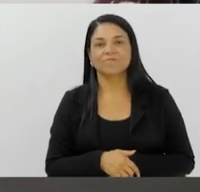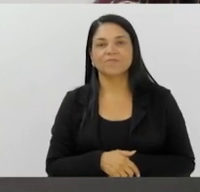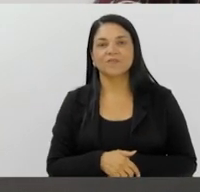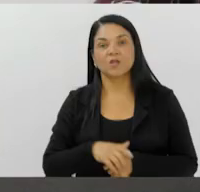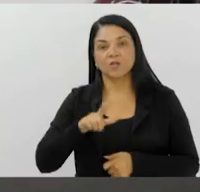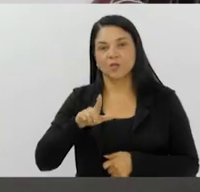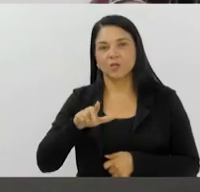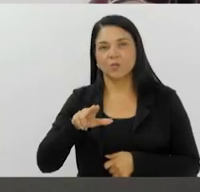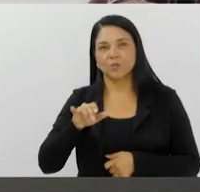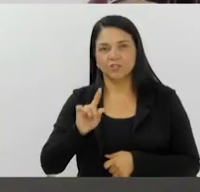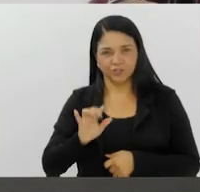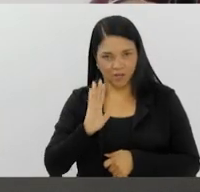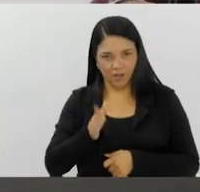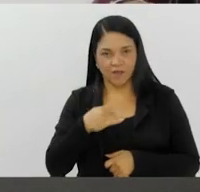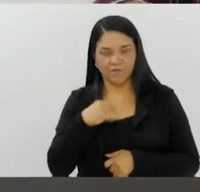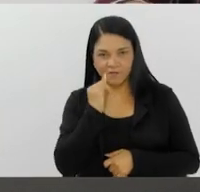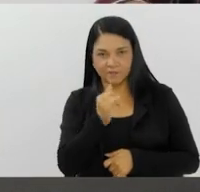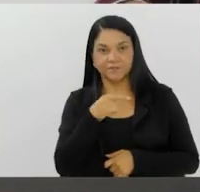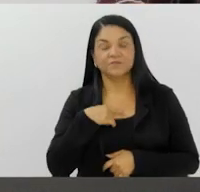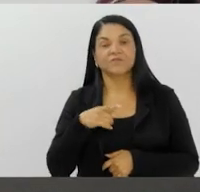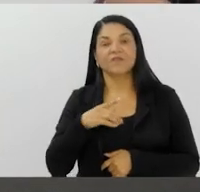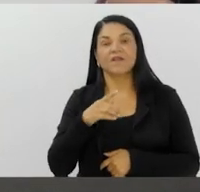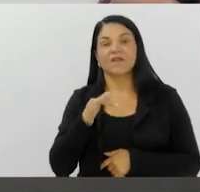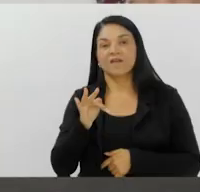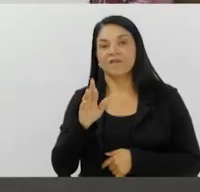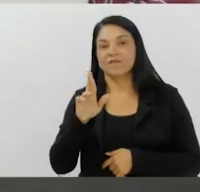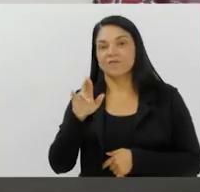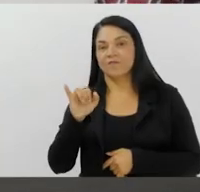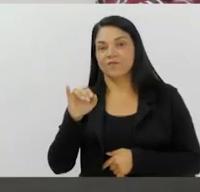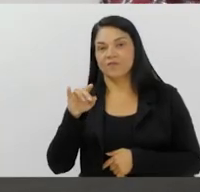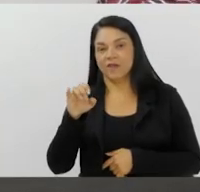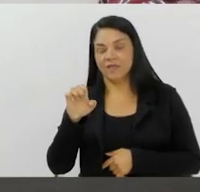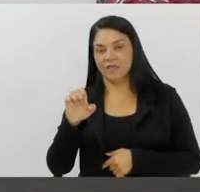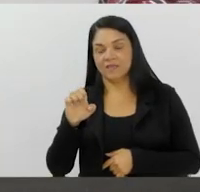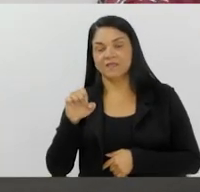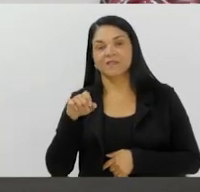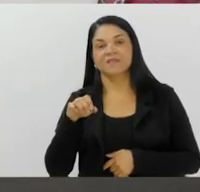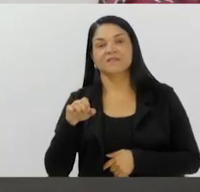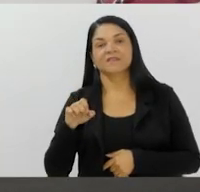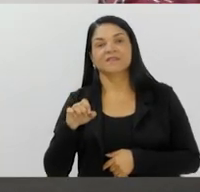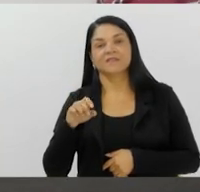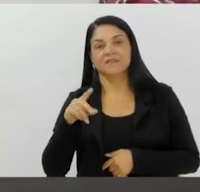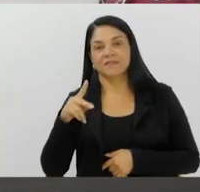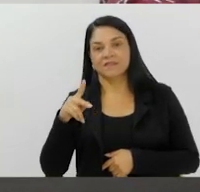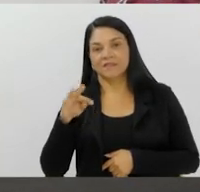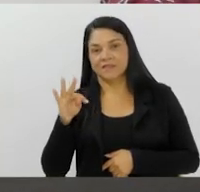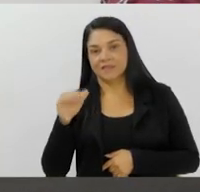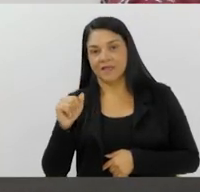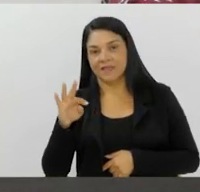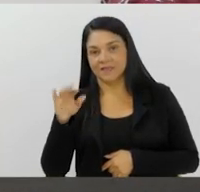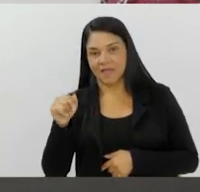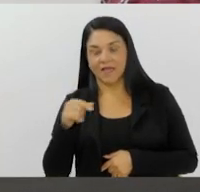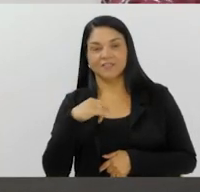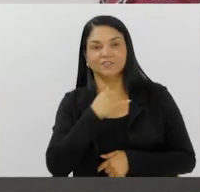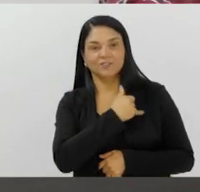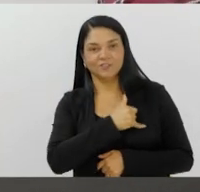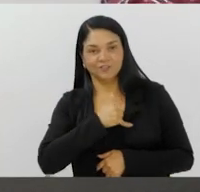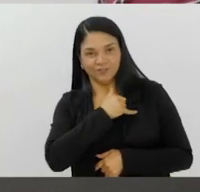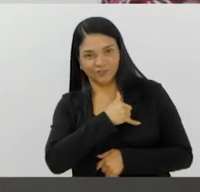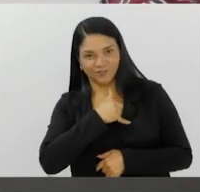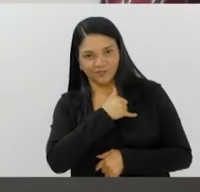obrigado aqui freit Tatá nosso companheiro coordenador da promoção de igualdade da cidade São João de